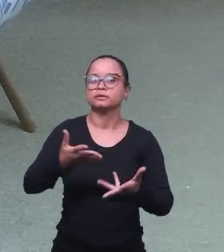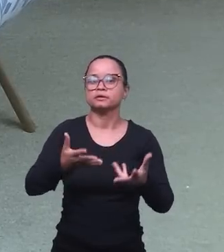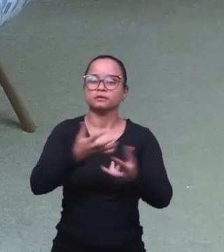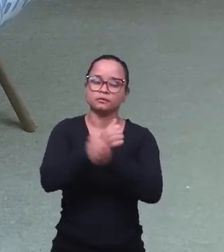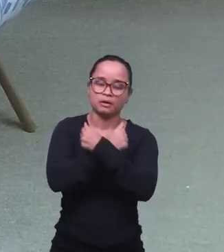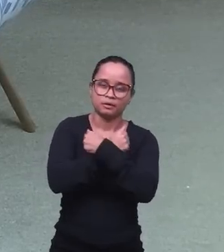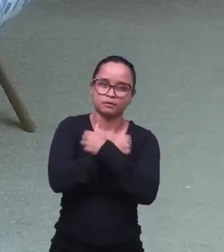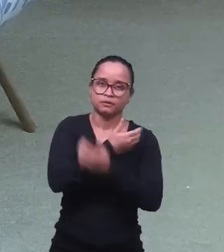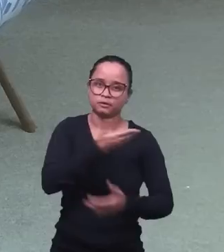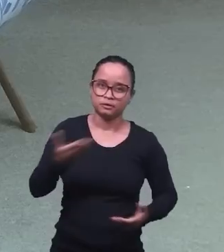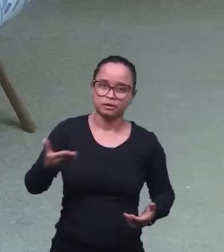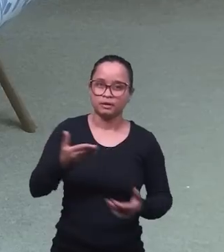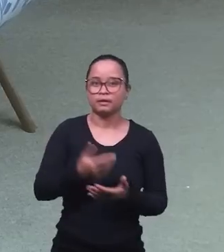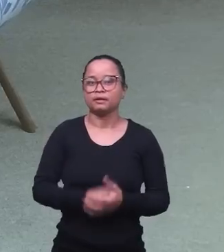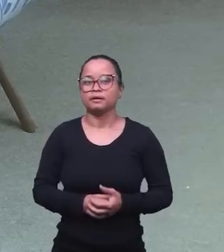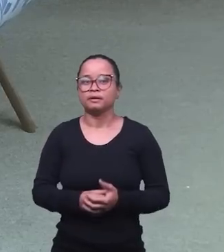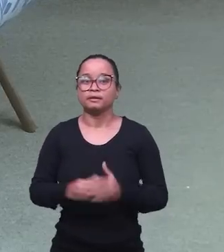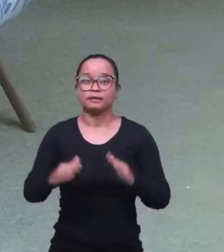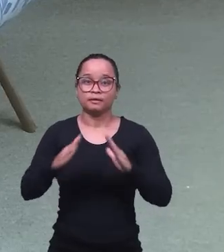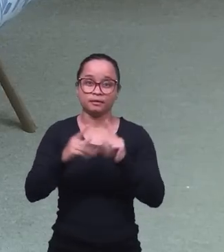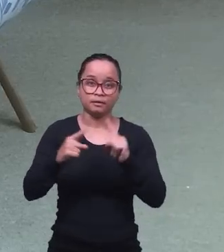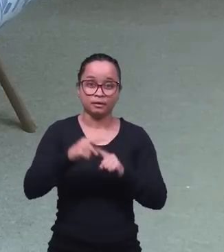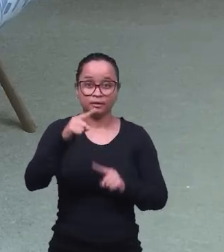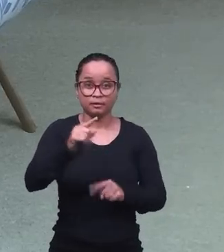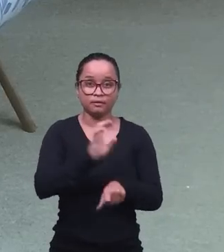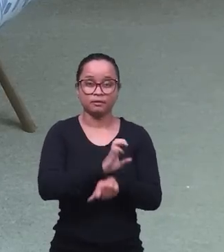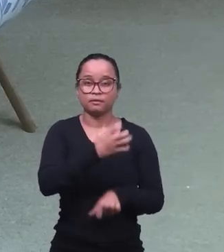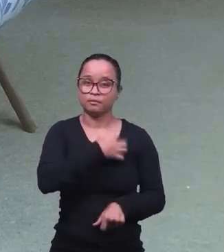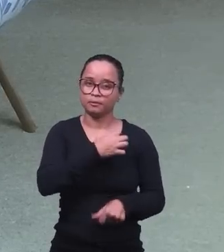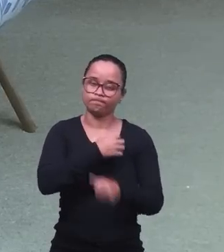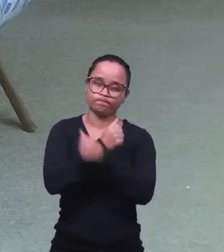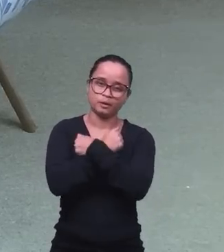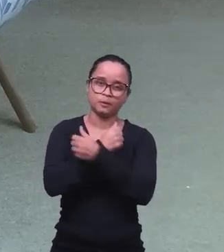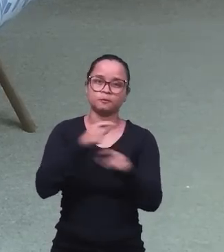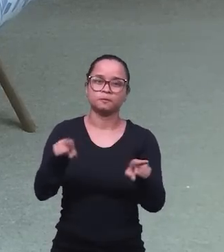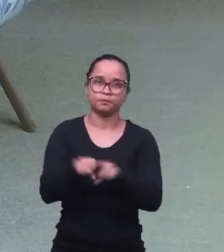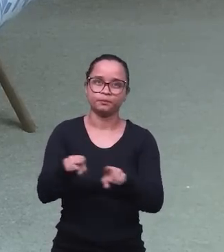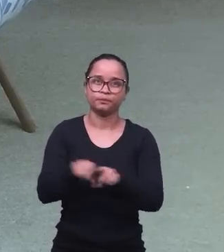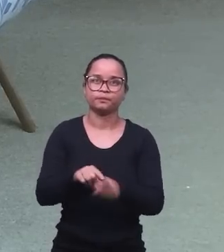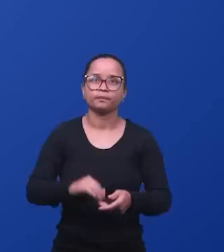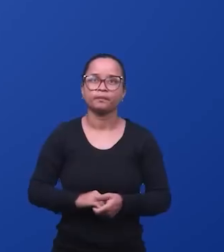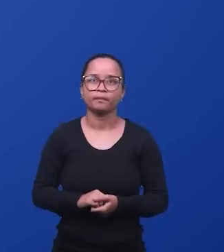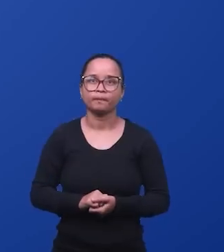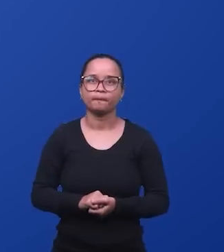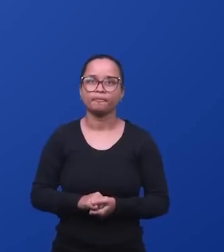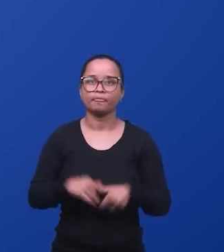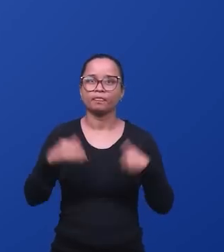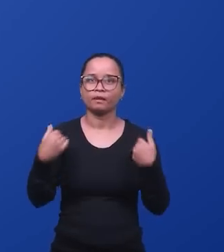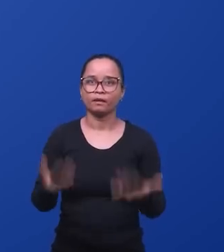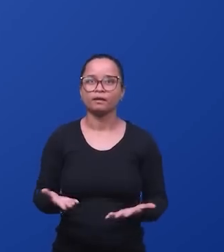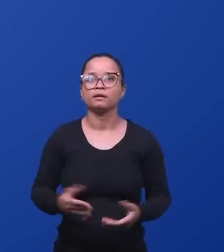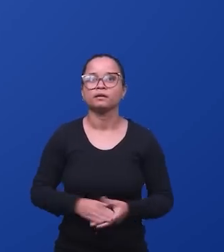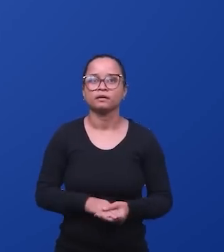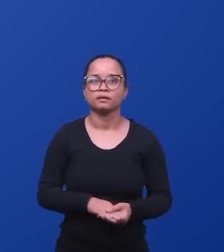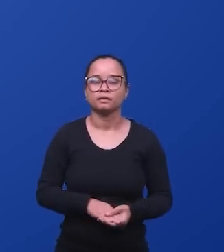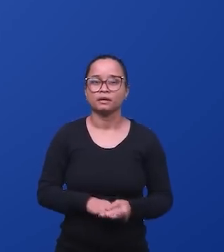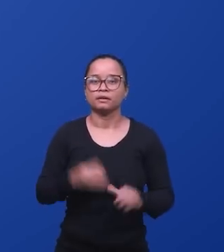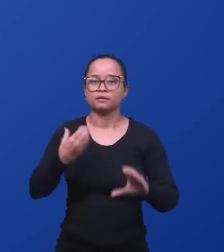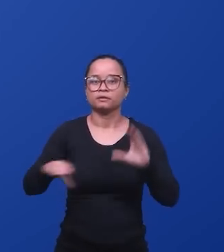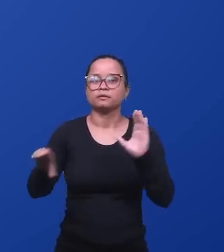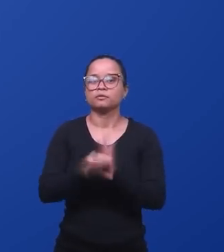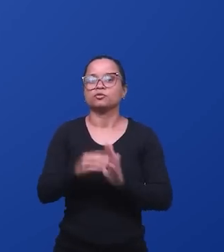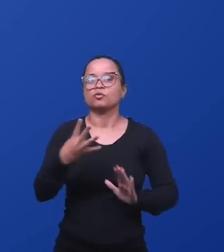demais servos e servas das igrejas da Bahia. Vamos assistir, então. Em Cantares, capítulo 4,